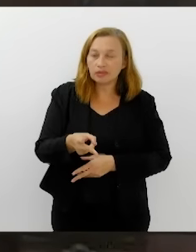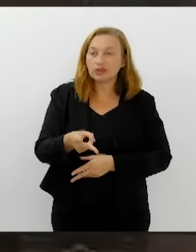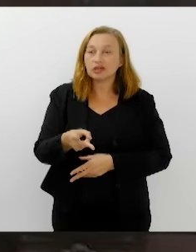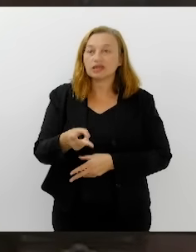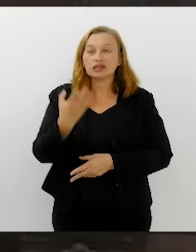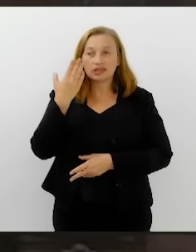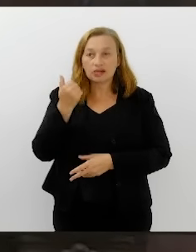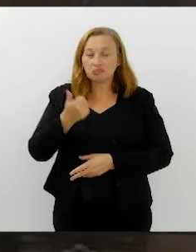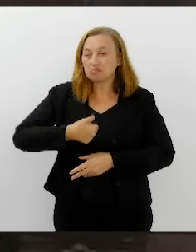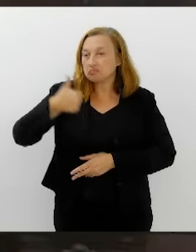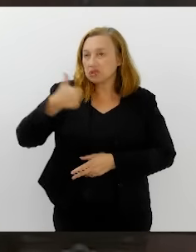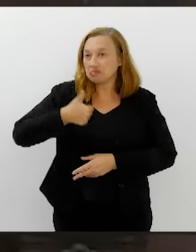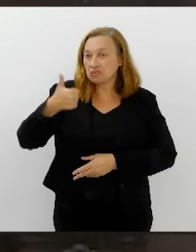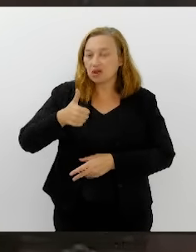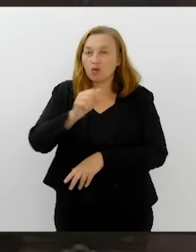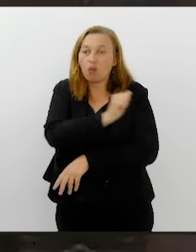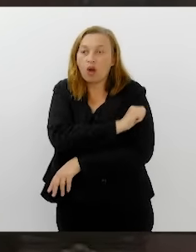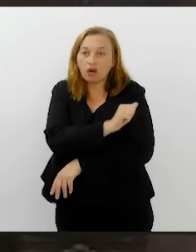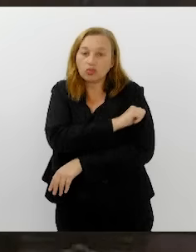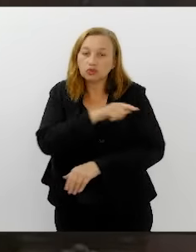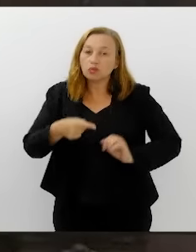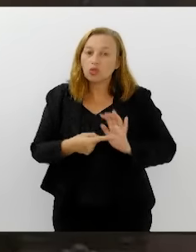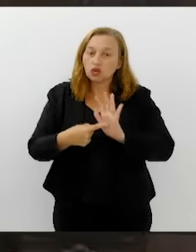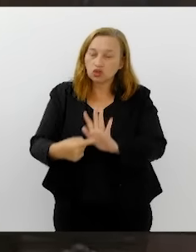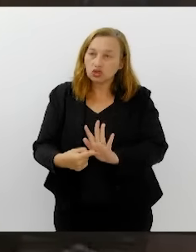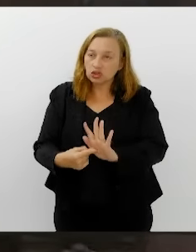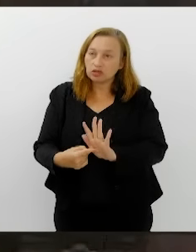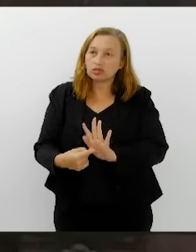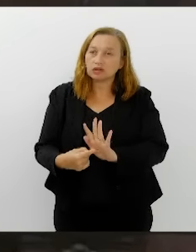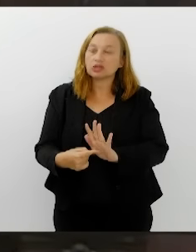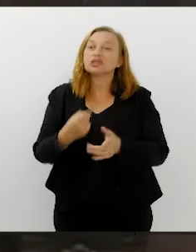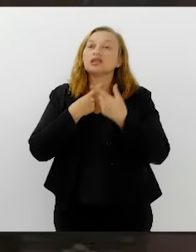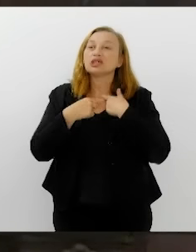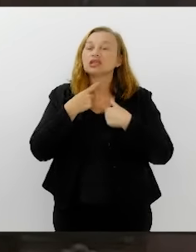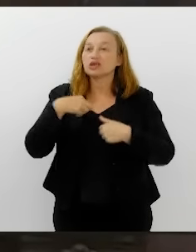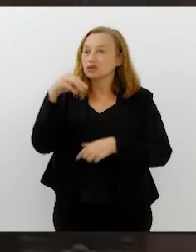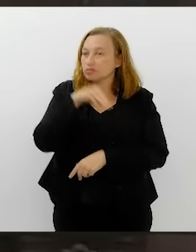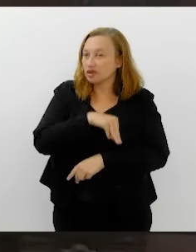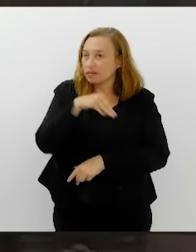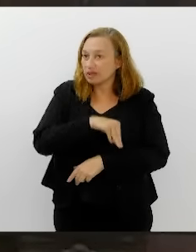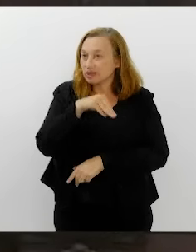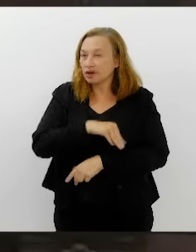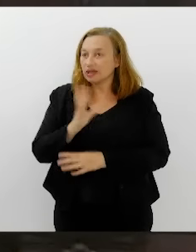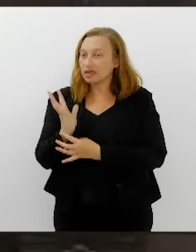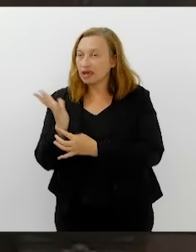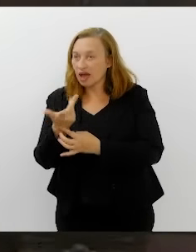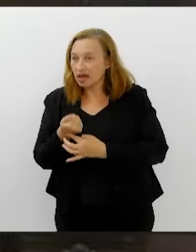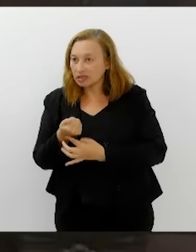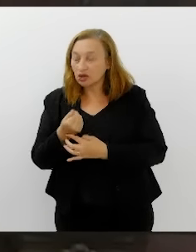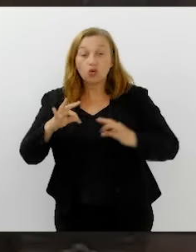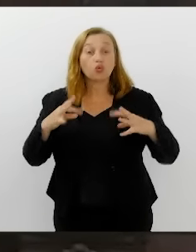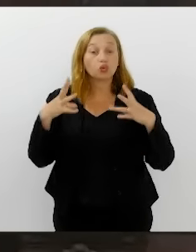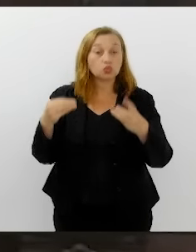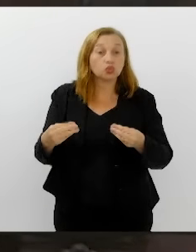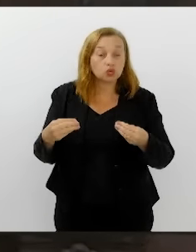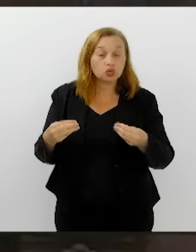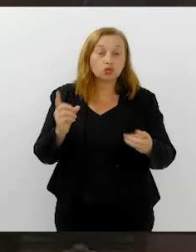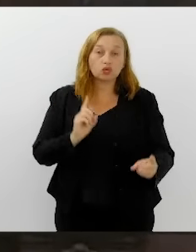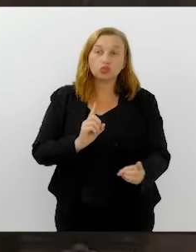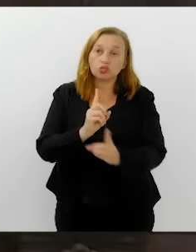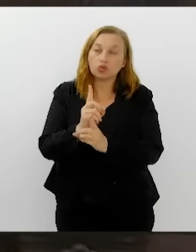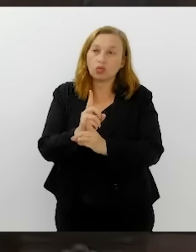da classe, demonstrando especial aptidão para a matemática e as artes. Contudo, os encontros